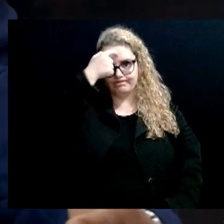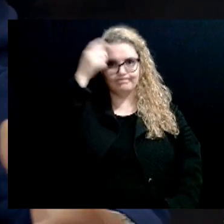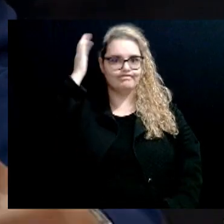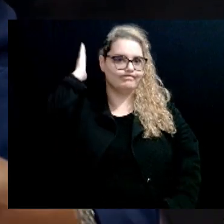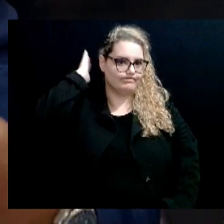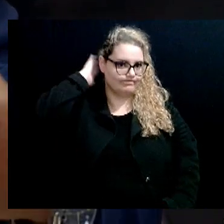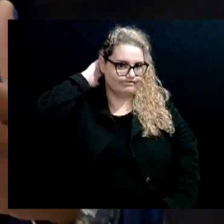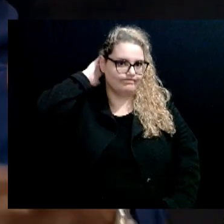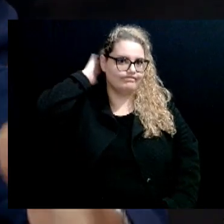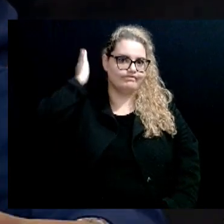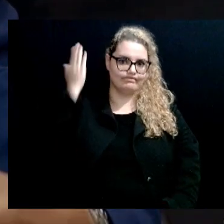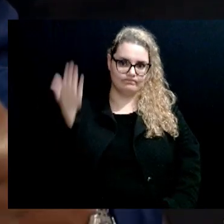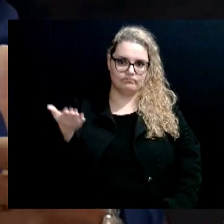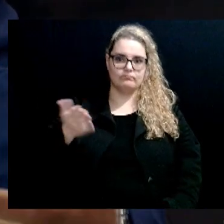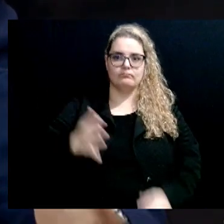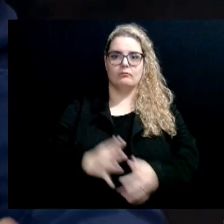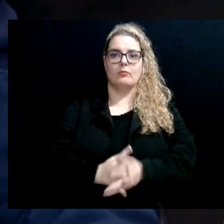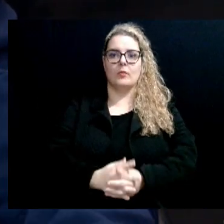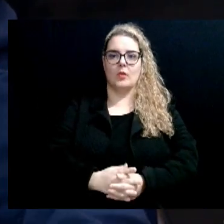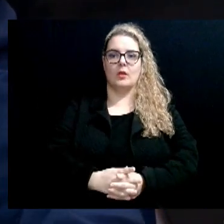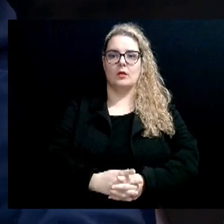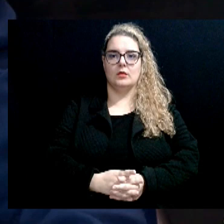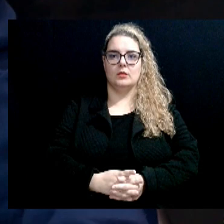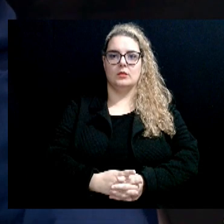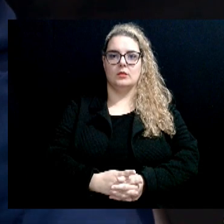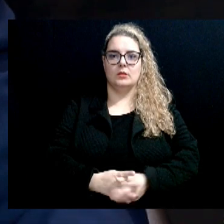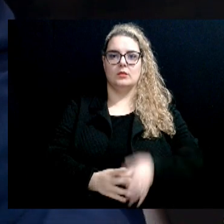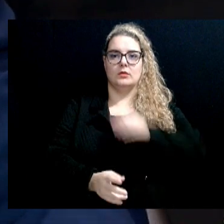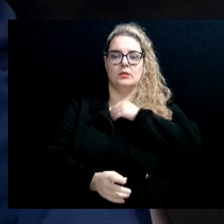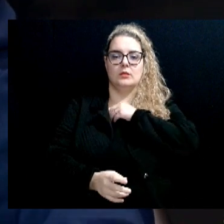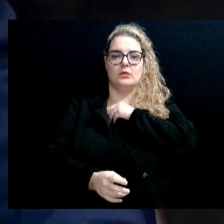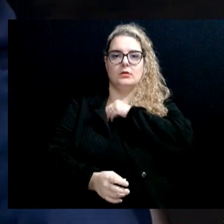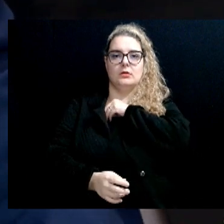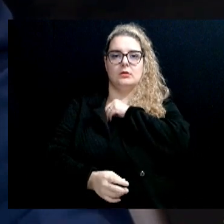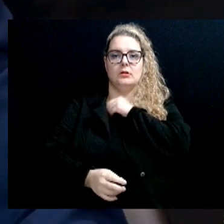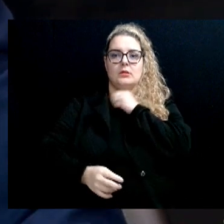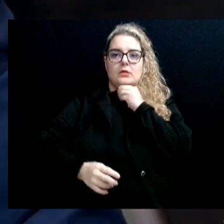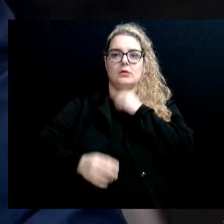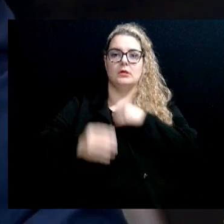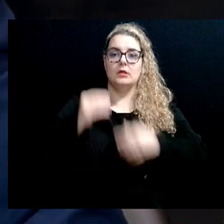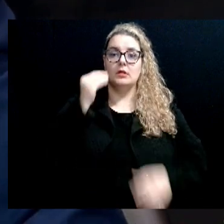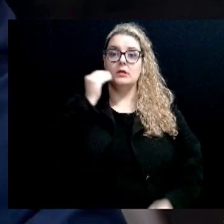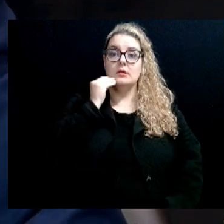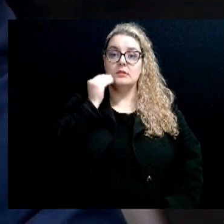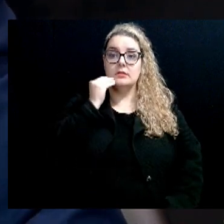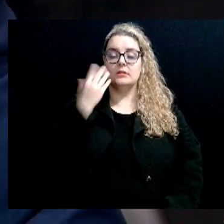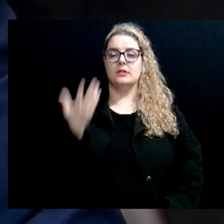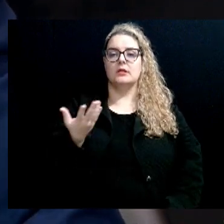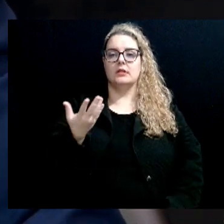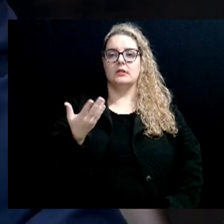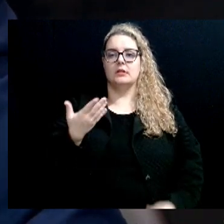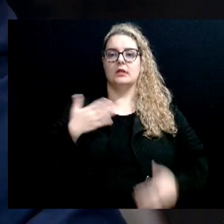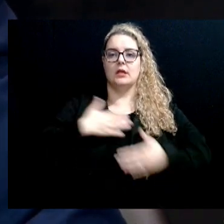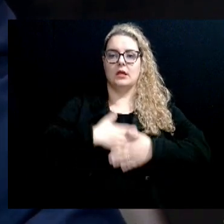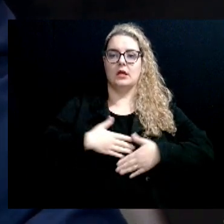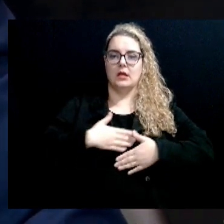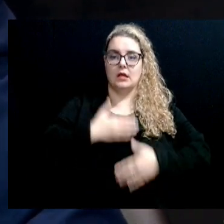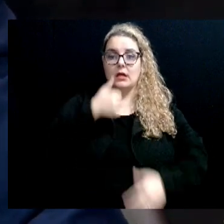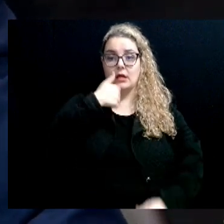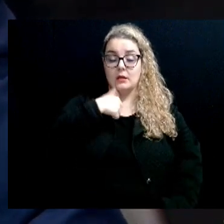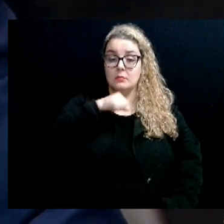ela tenta agradar a mãe, tenta agradar o pai para não sentir o abandono, não